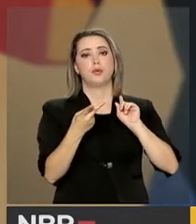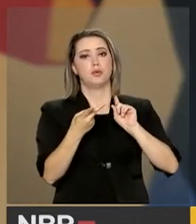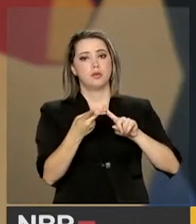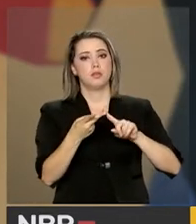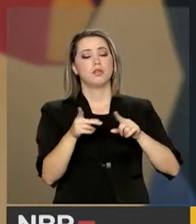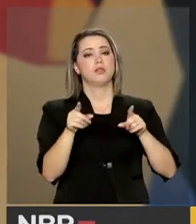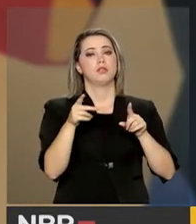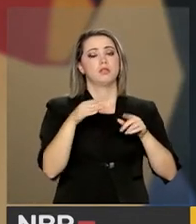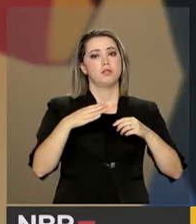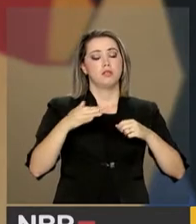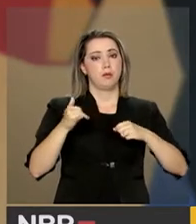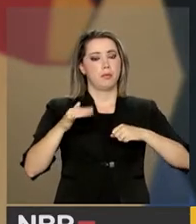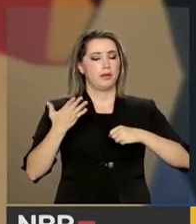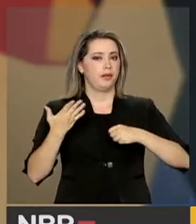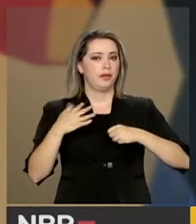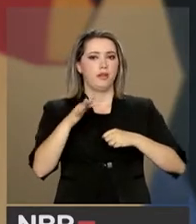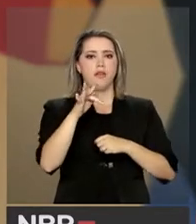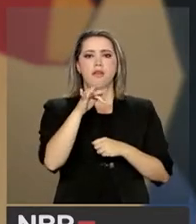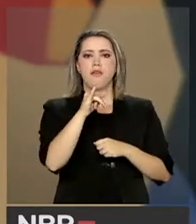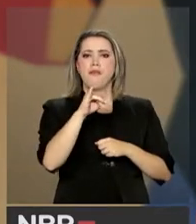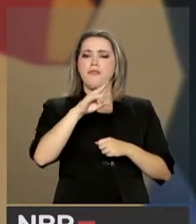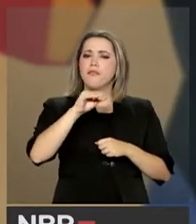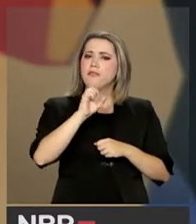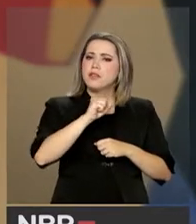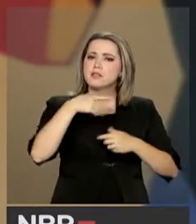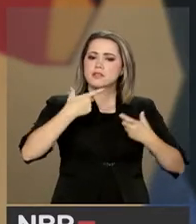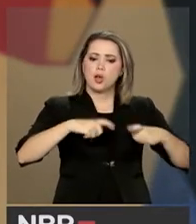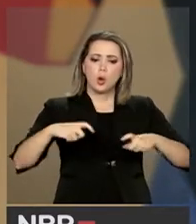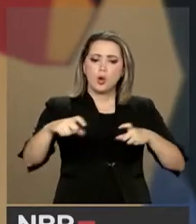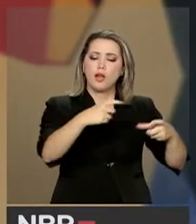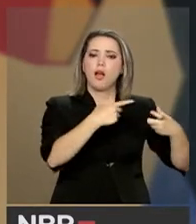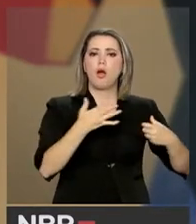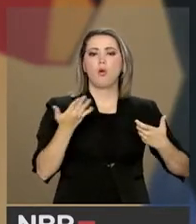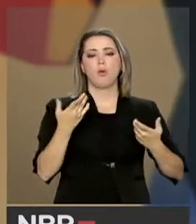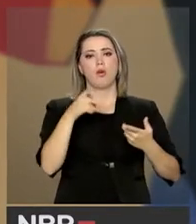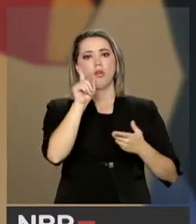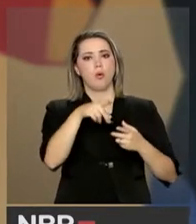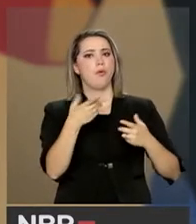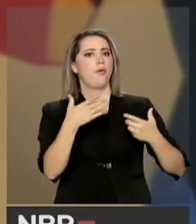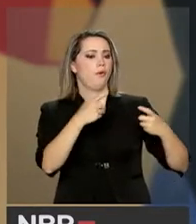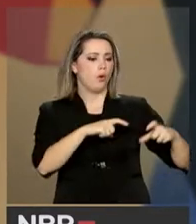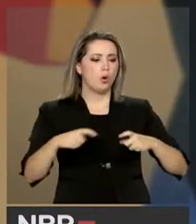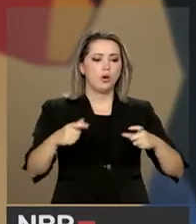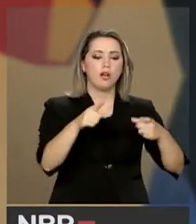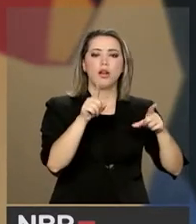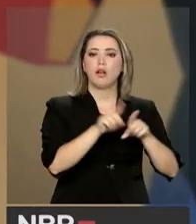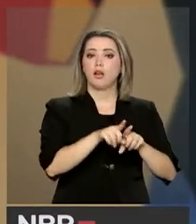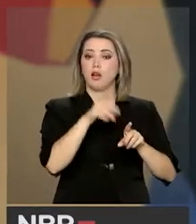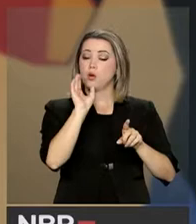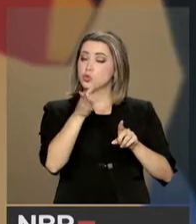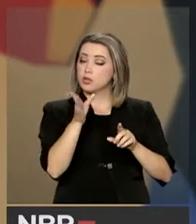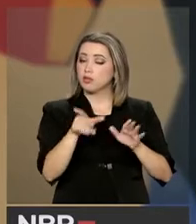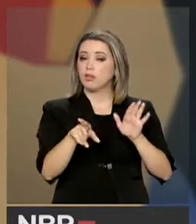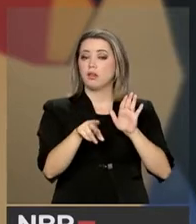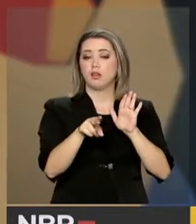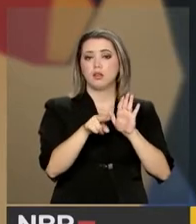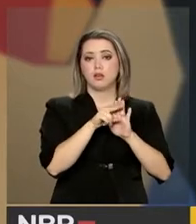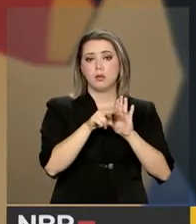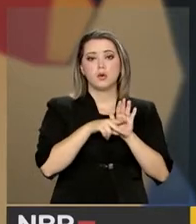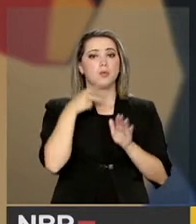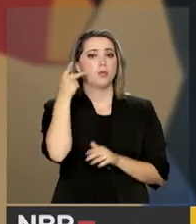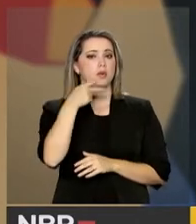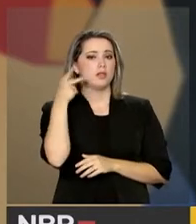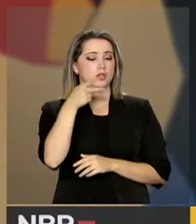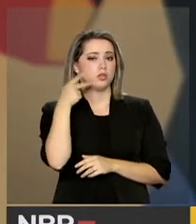à acessibilidade física. Então, os padrões de acessibilidade física são os padrões estabelecidos pela política